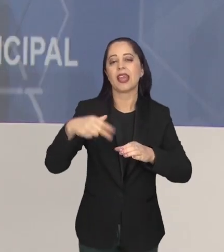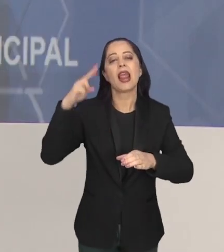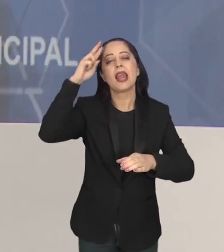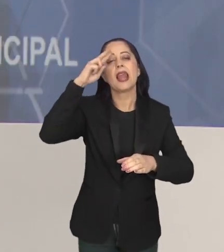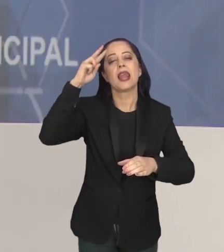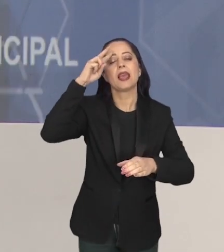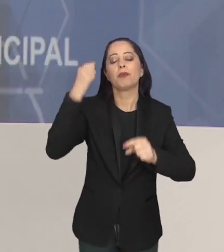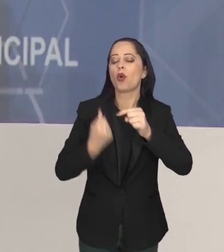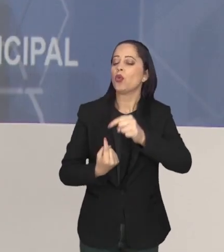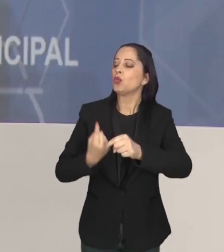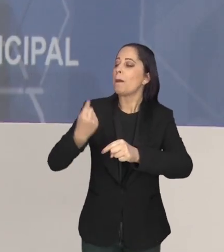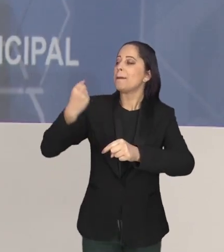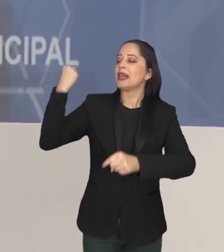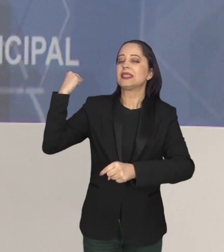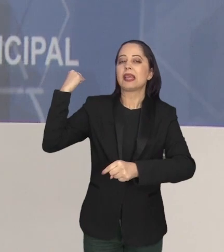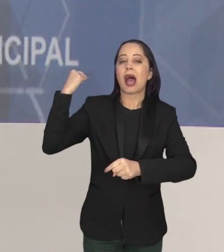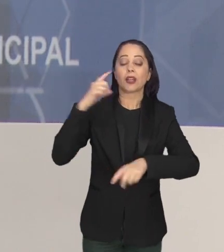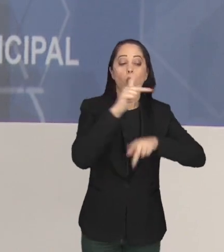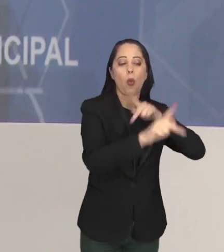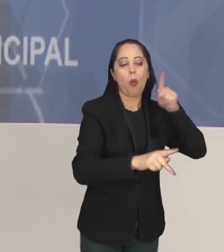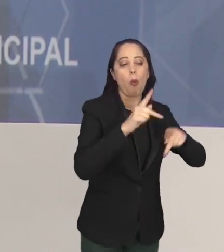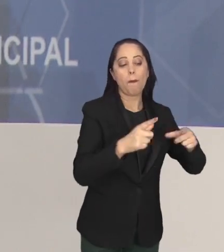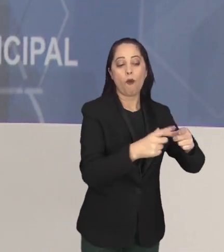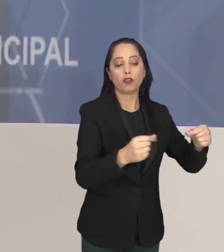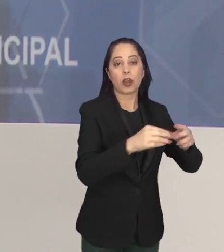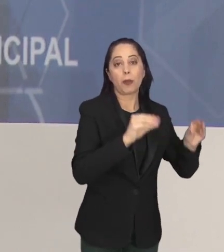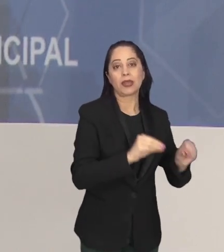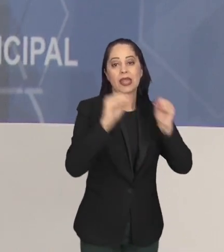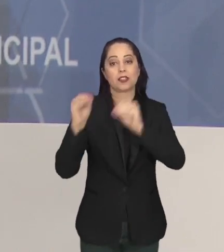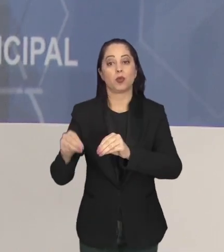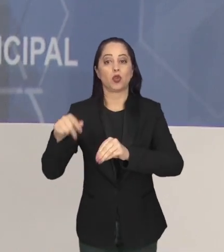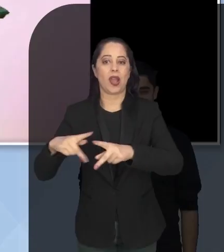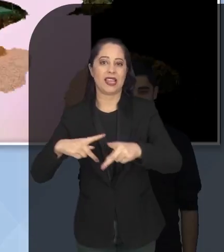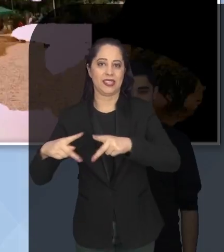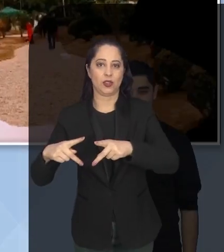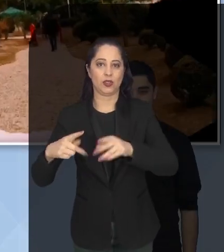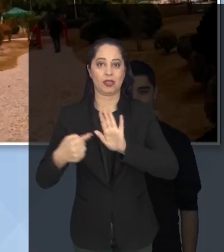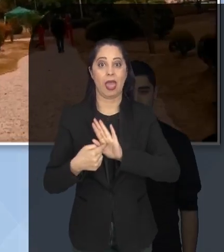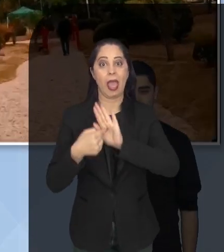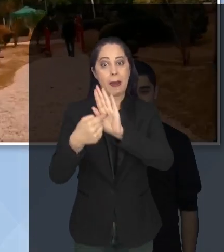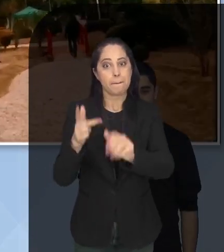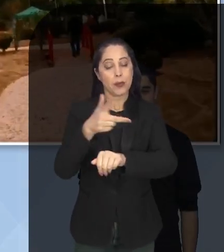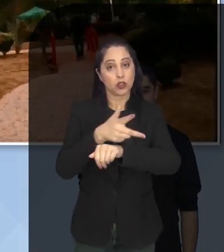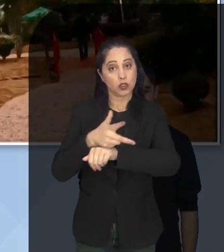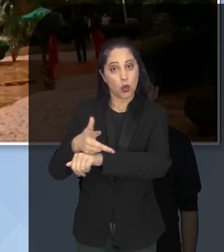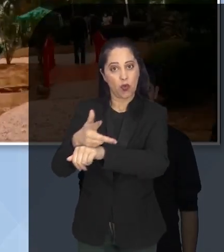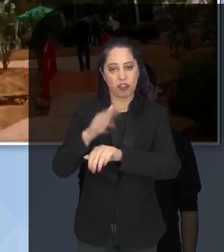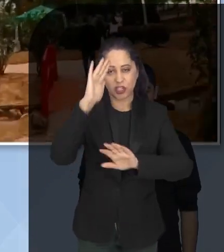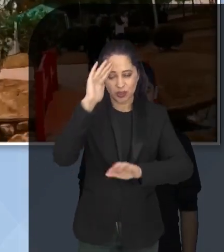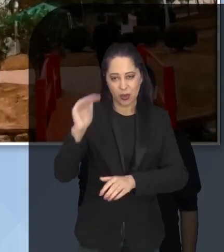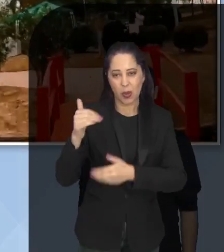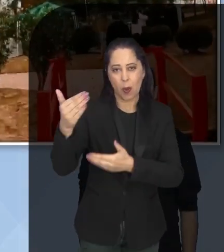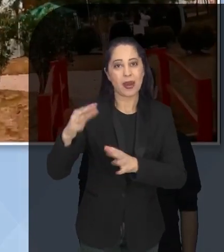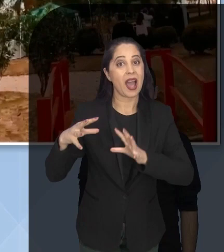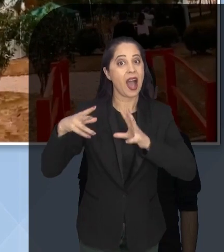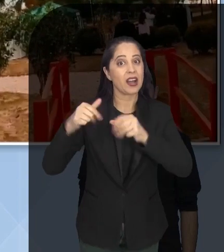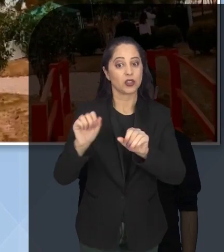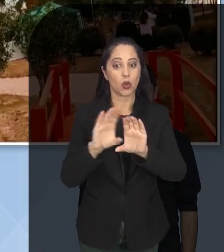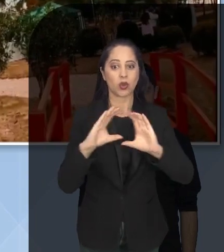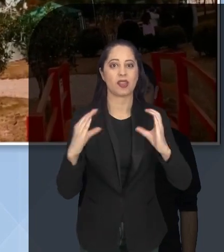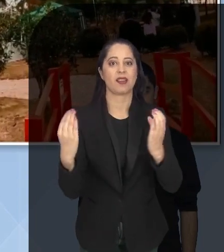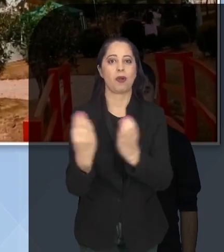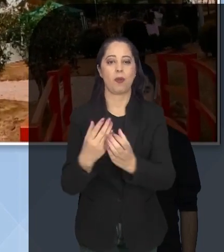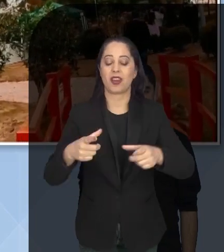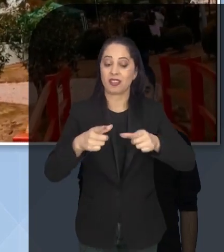Hayashi lembrou sobre o início da imigração japonesa em São José. Em um vídeo, ele prestou uma homenagem a toda